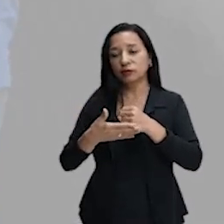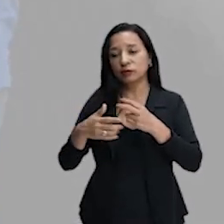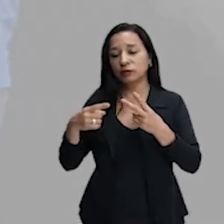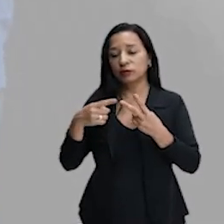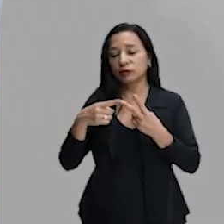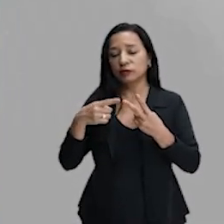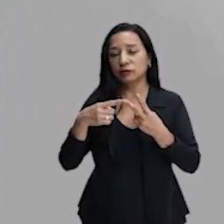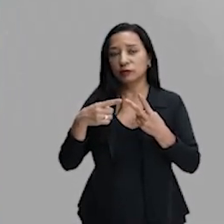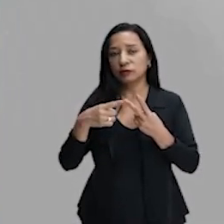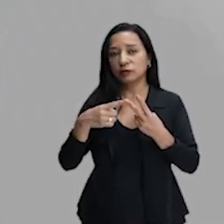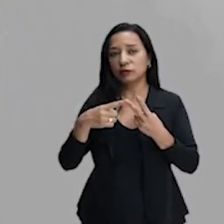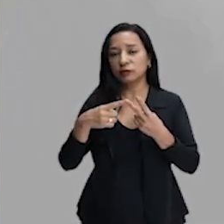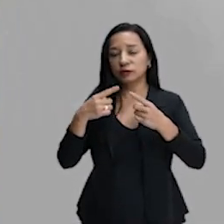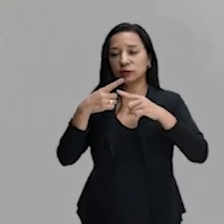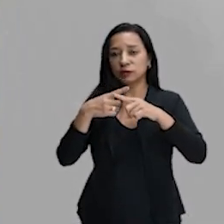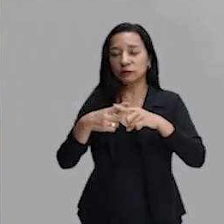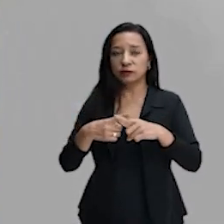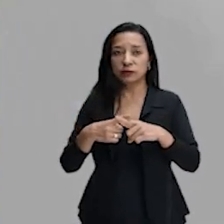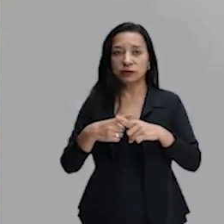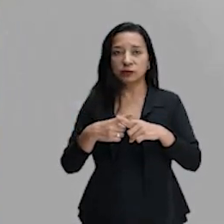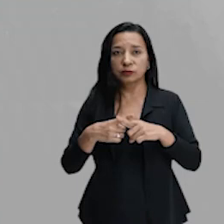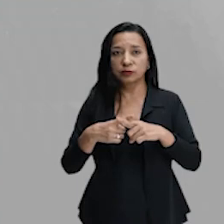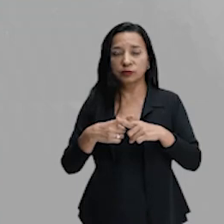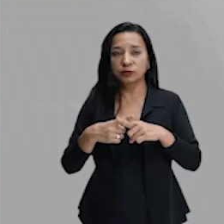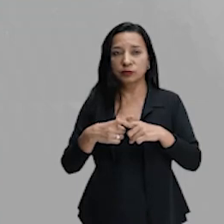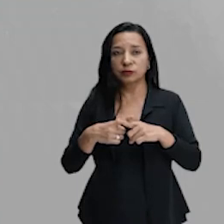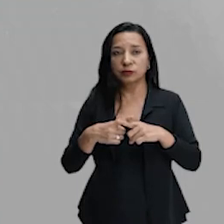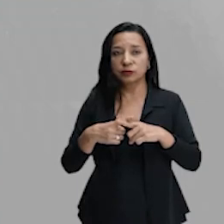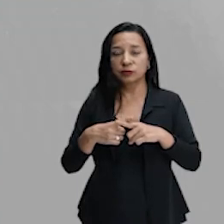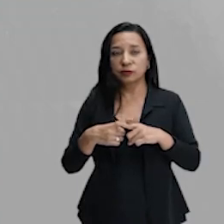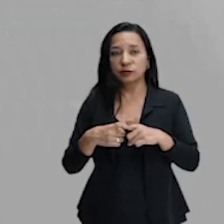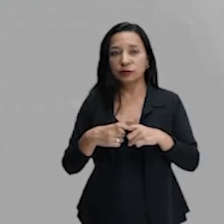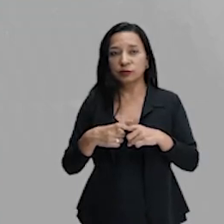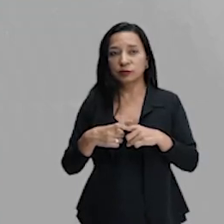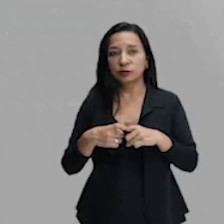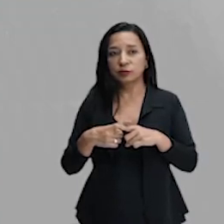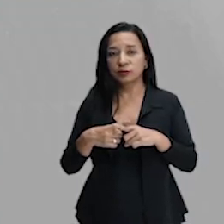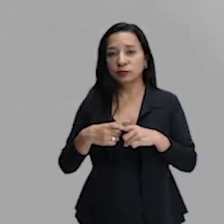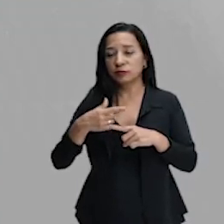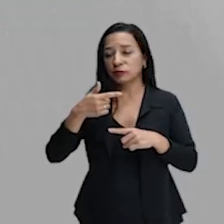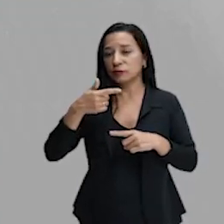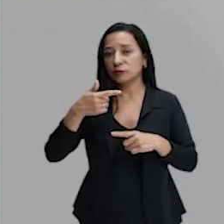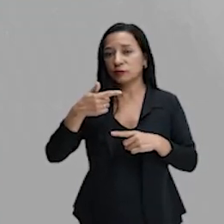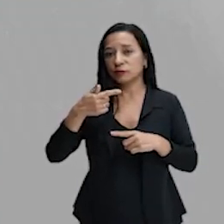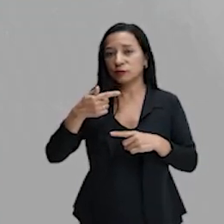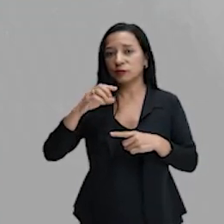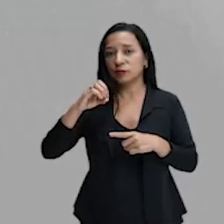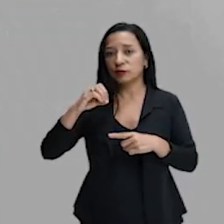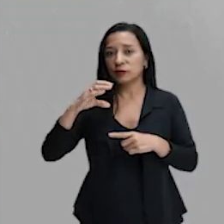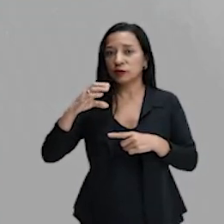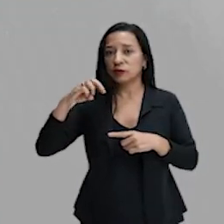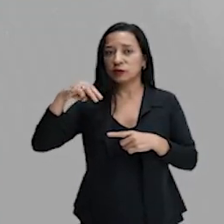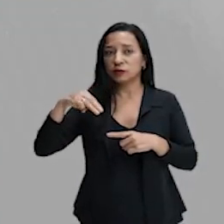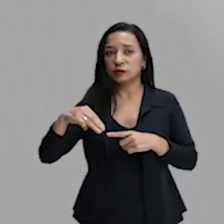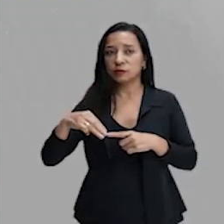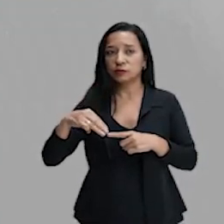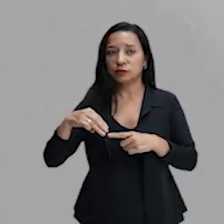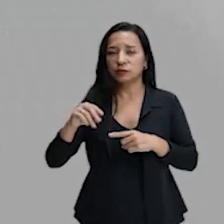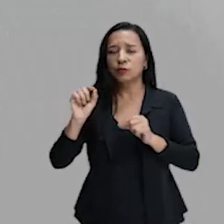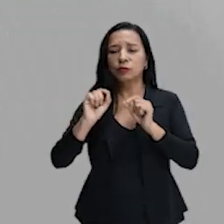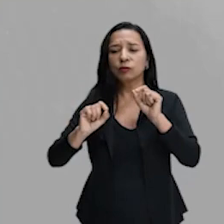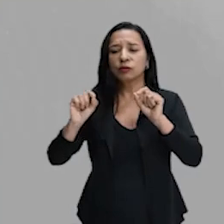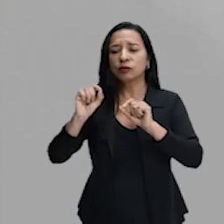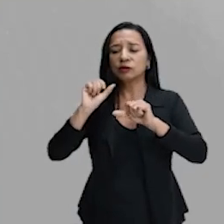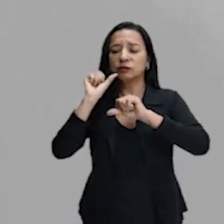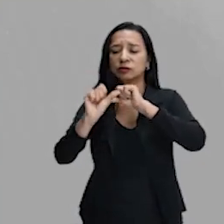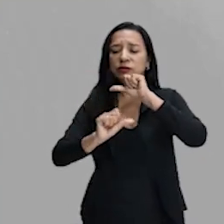é3 multiplicado aqui por esse valor que é 70 cm Olha o cuidado esse 70 cm eu tenho que